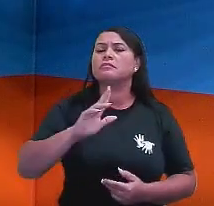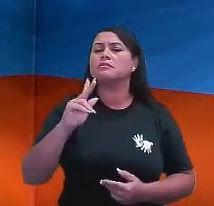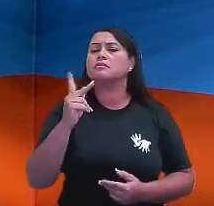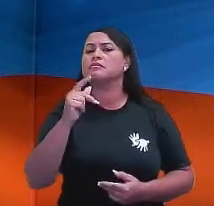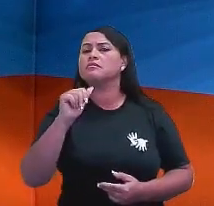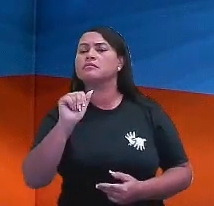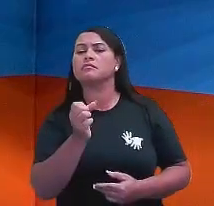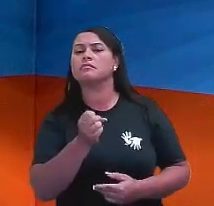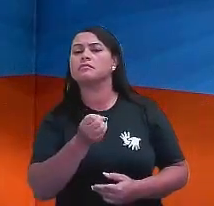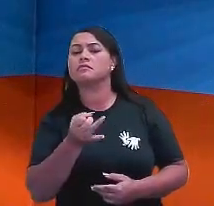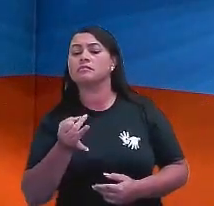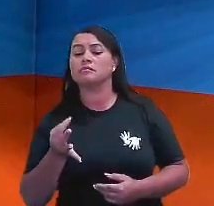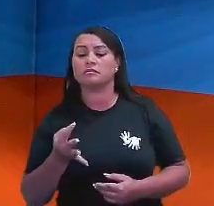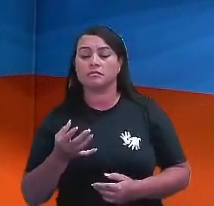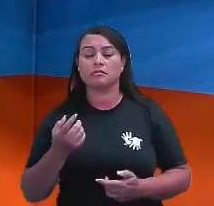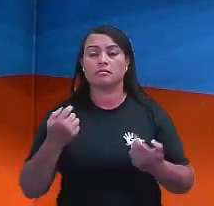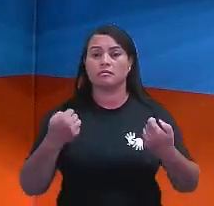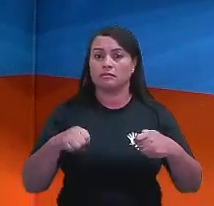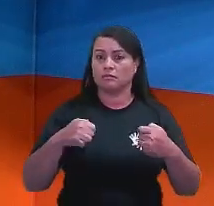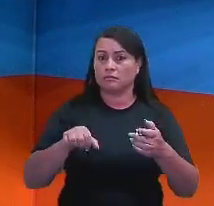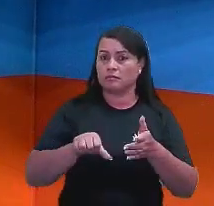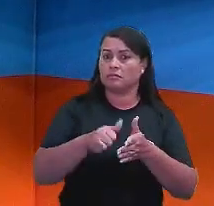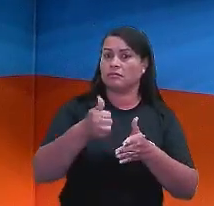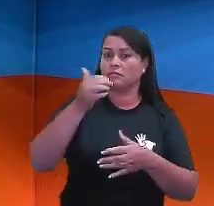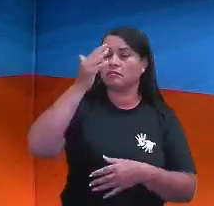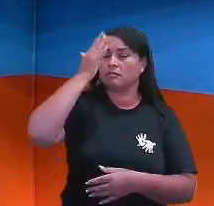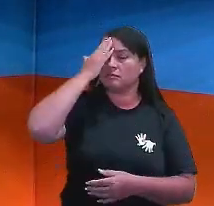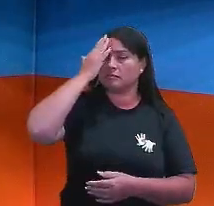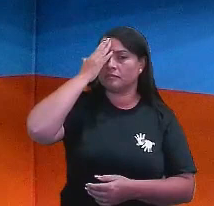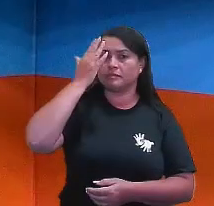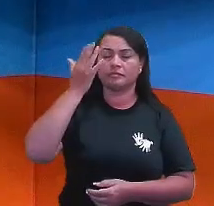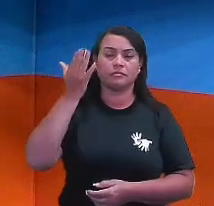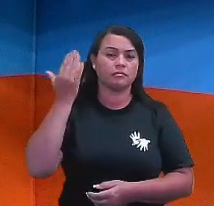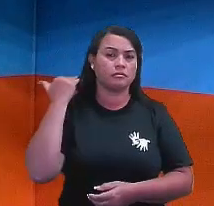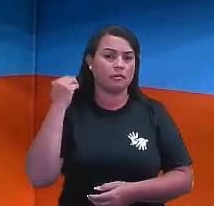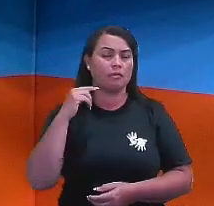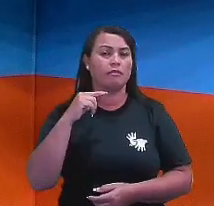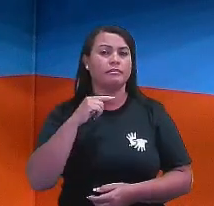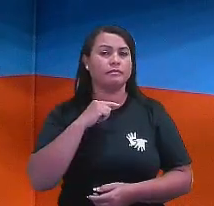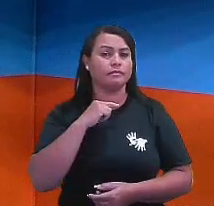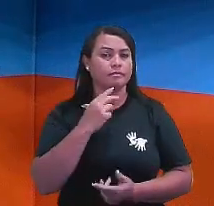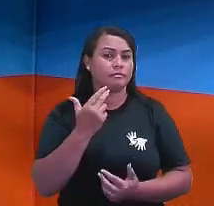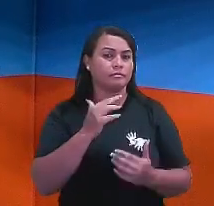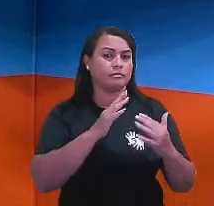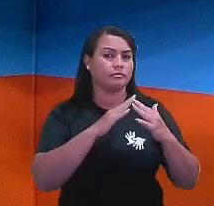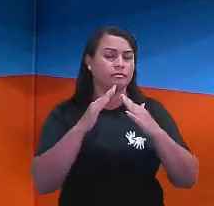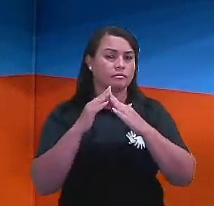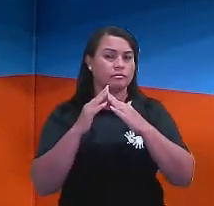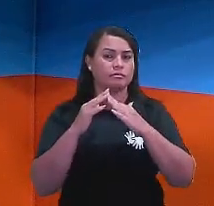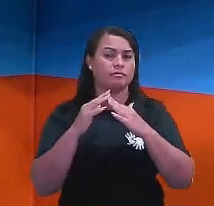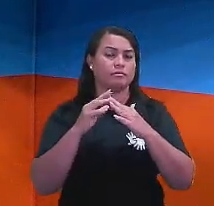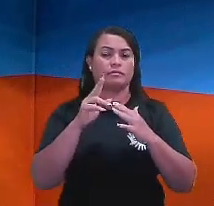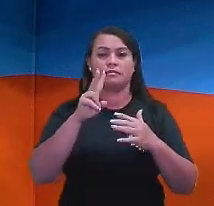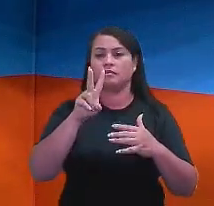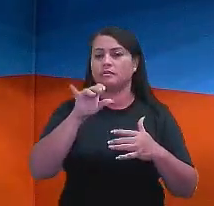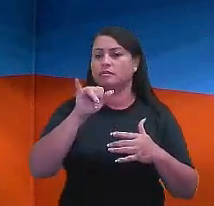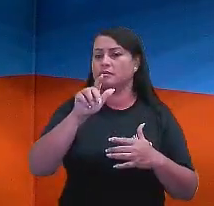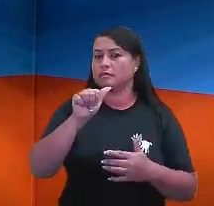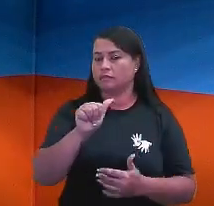Então, primeiro eu preciso saber, né, na época que ela era considerada vila, né, Vitória de Santo Antão,